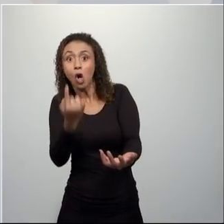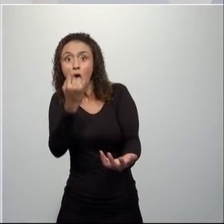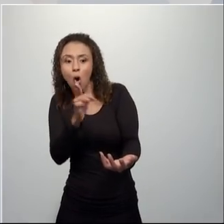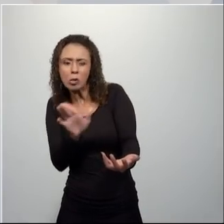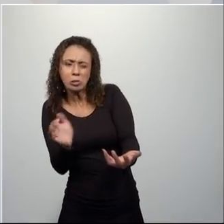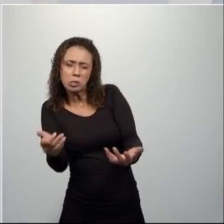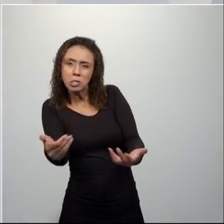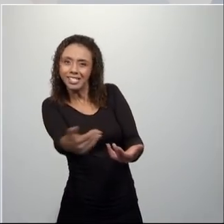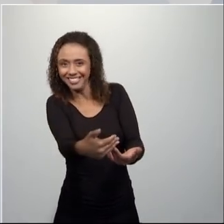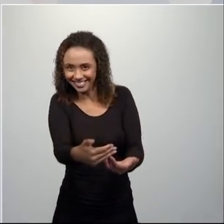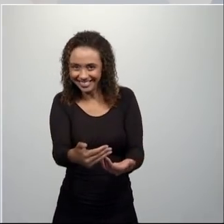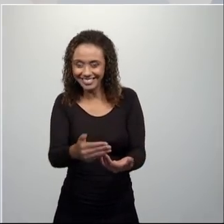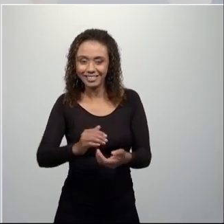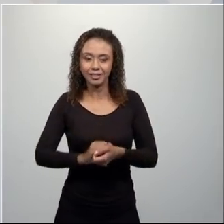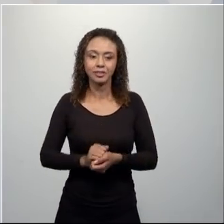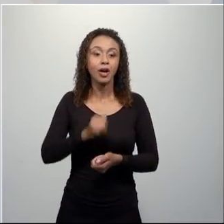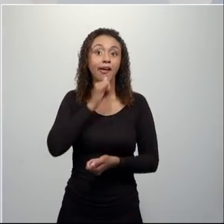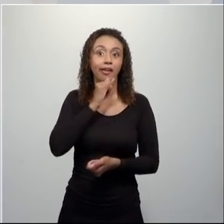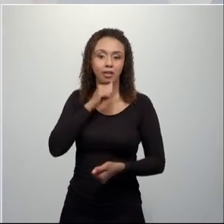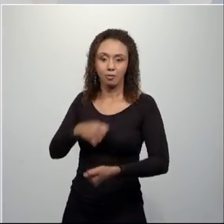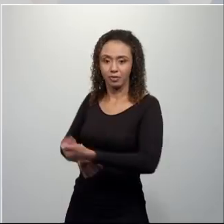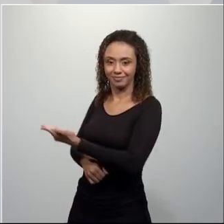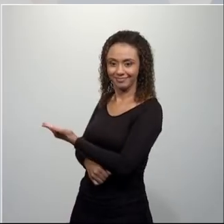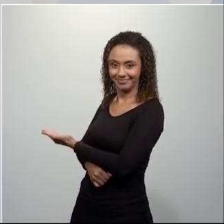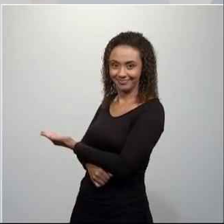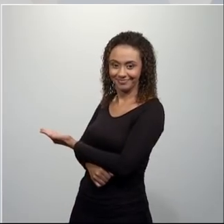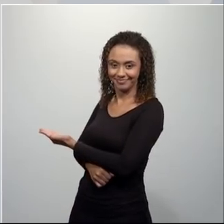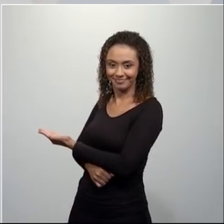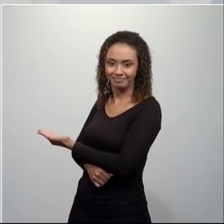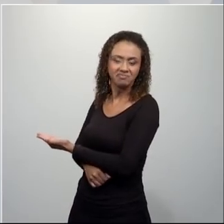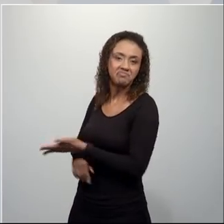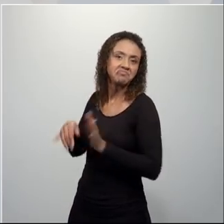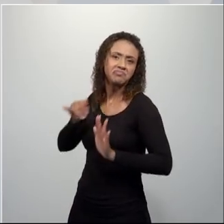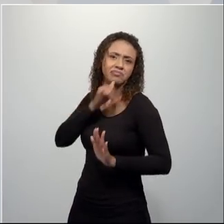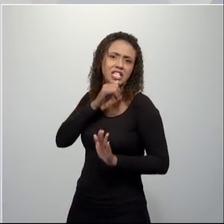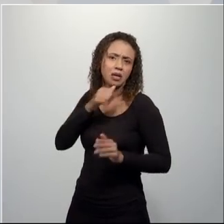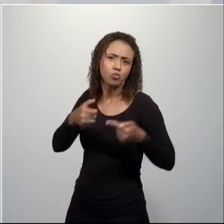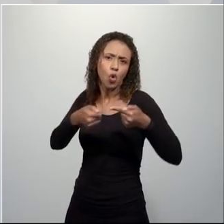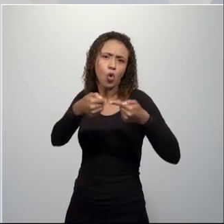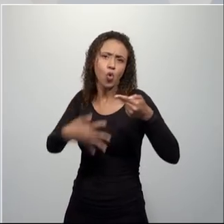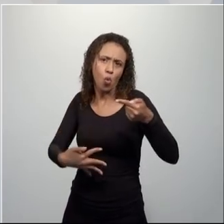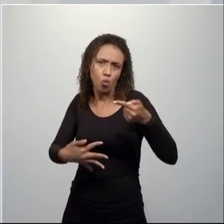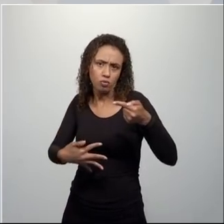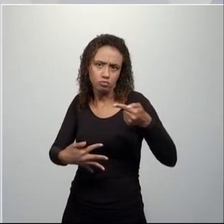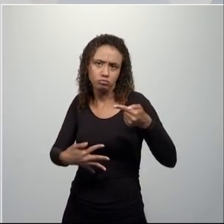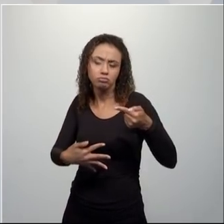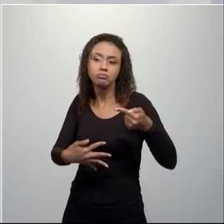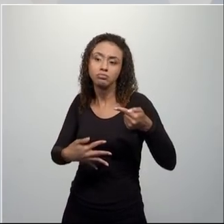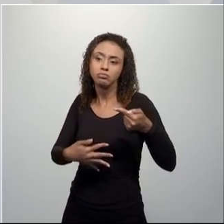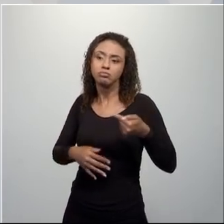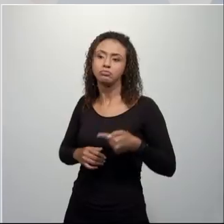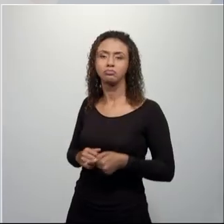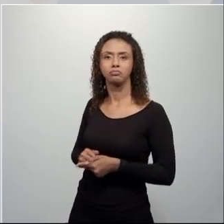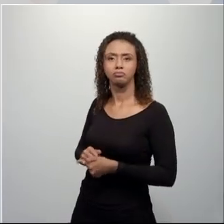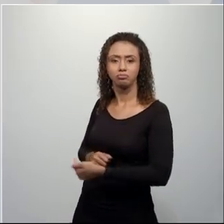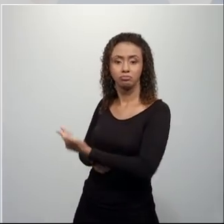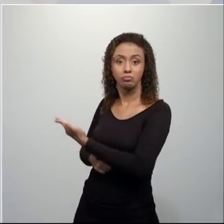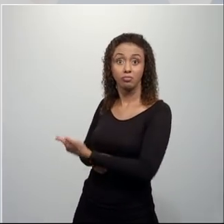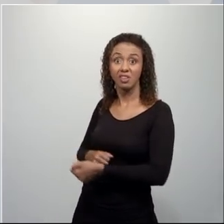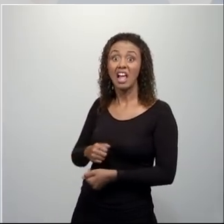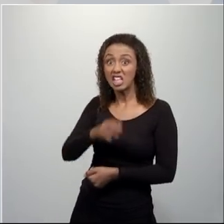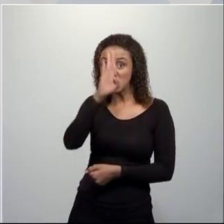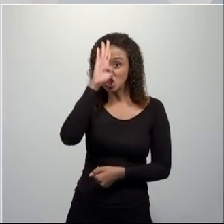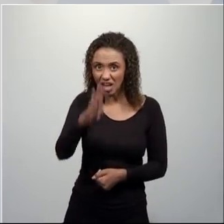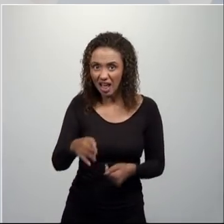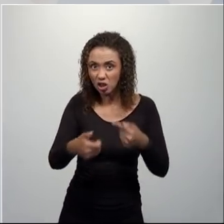ueb normal nenhum servidor na internet o google por exemplo ao invés de acessar o google diretamente você passa por três